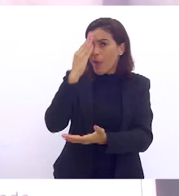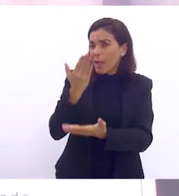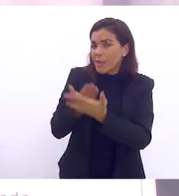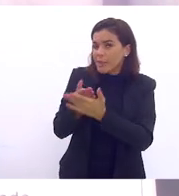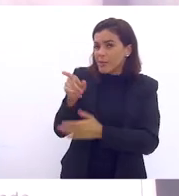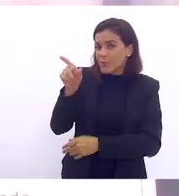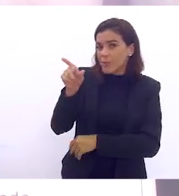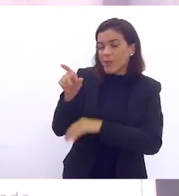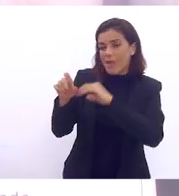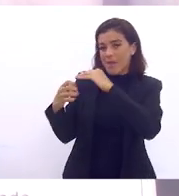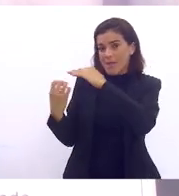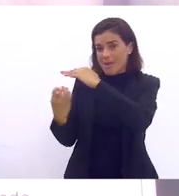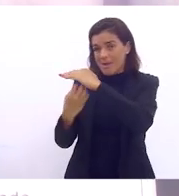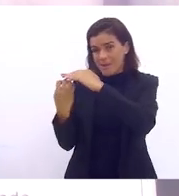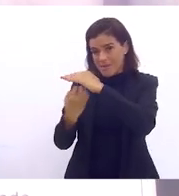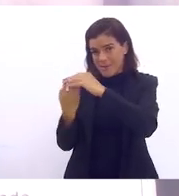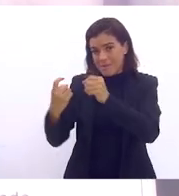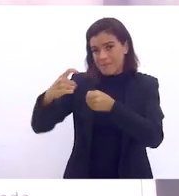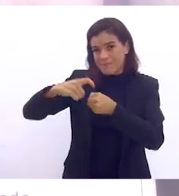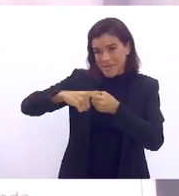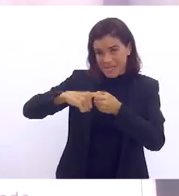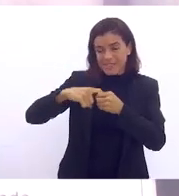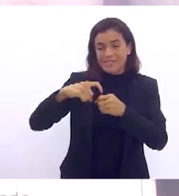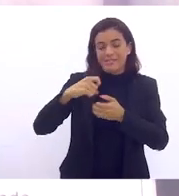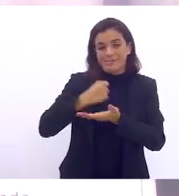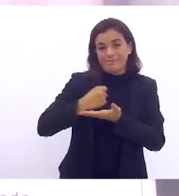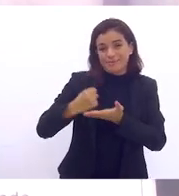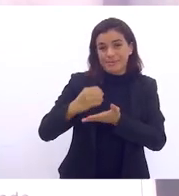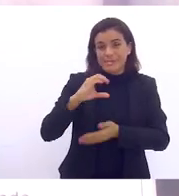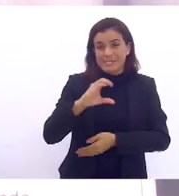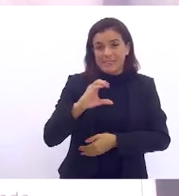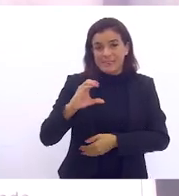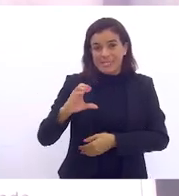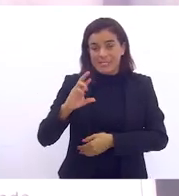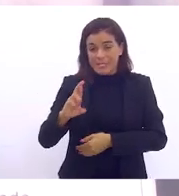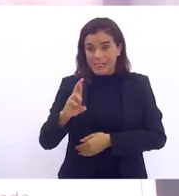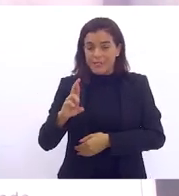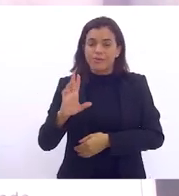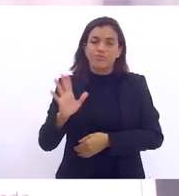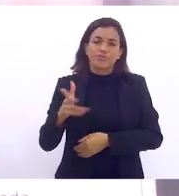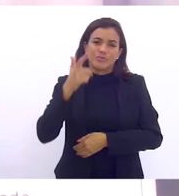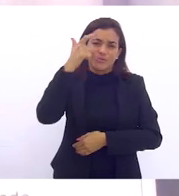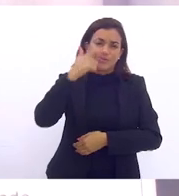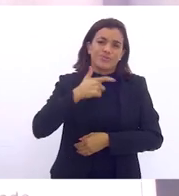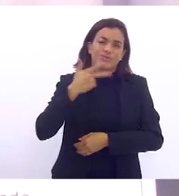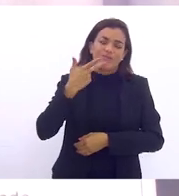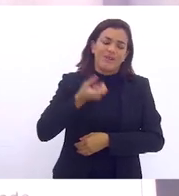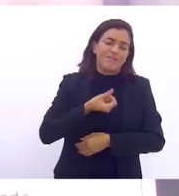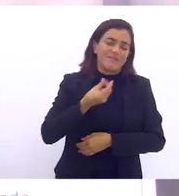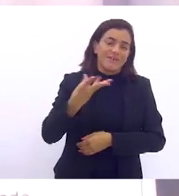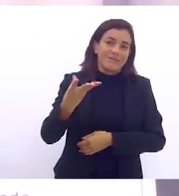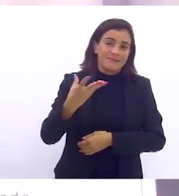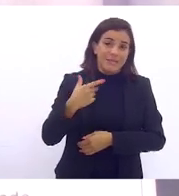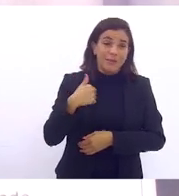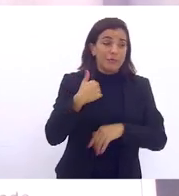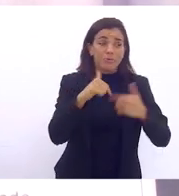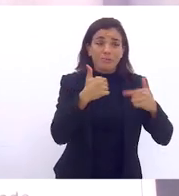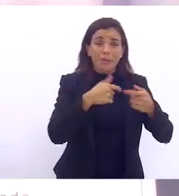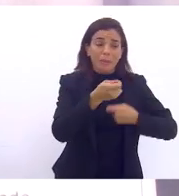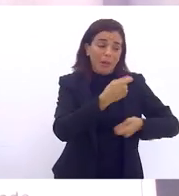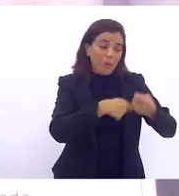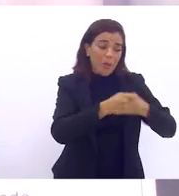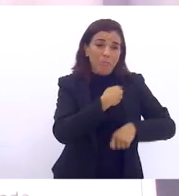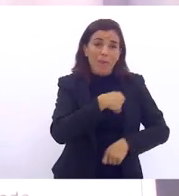accr como qualquer uma outra empresa né eu já disse Por diversas vezes aqui no Parlamento Eu trabalho no no comércio desde os